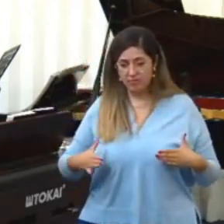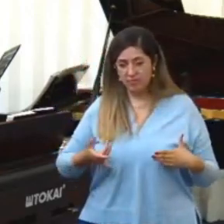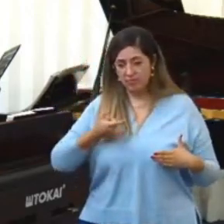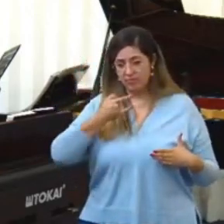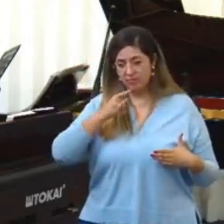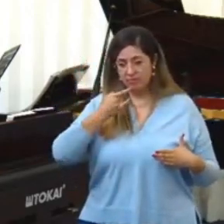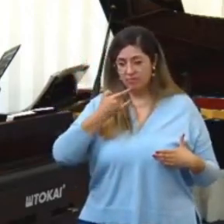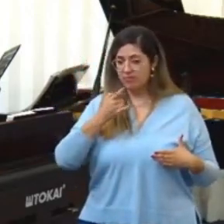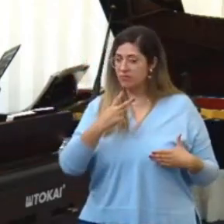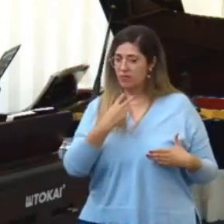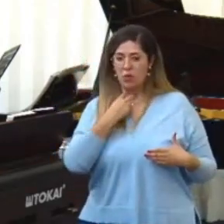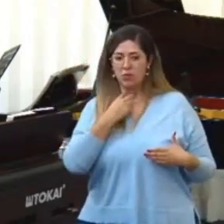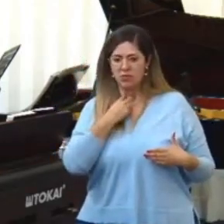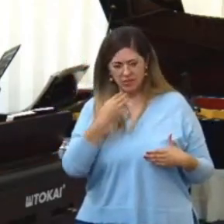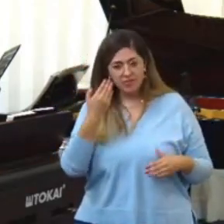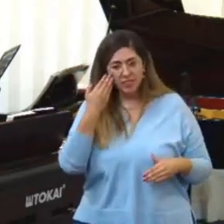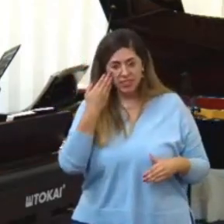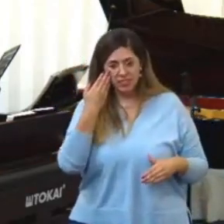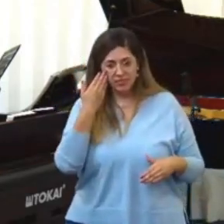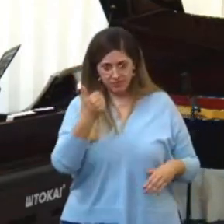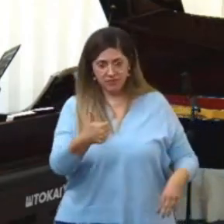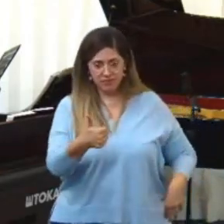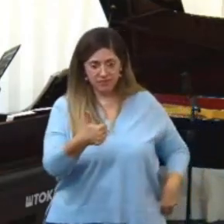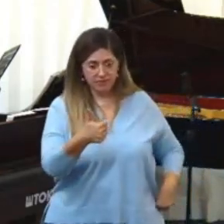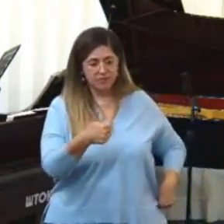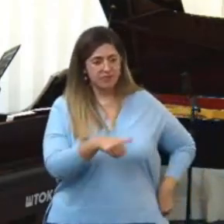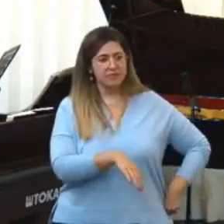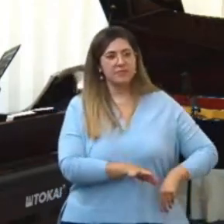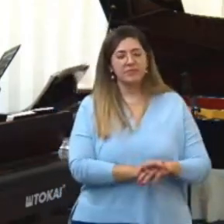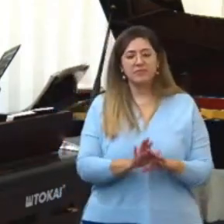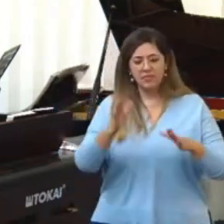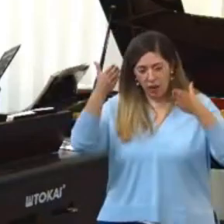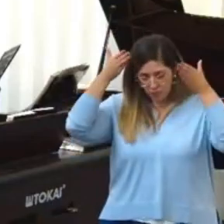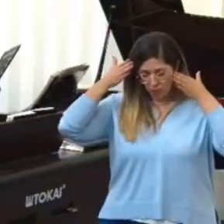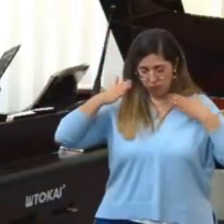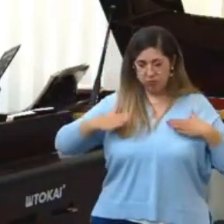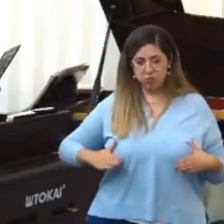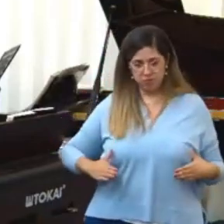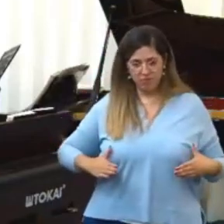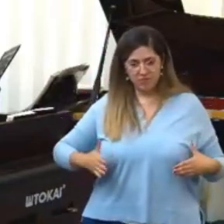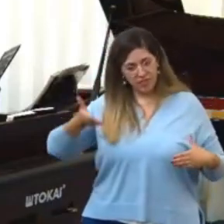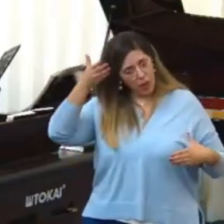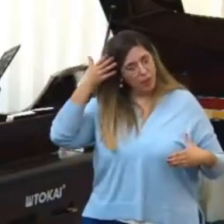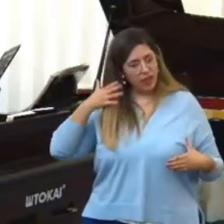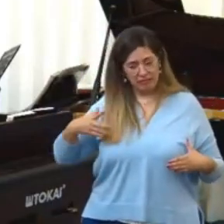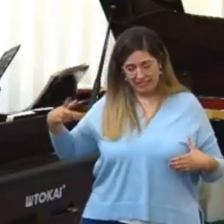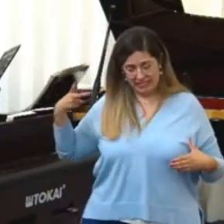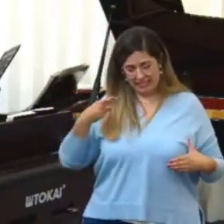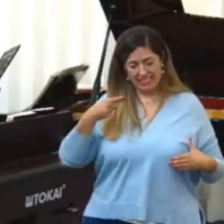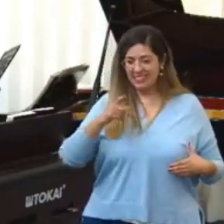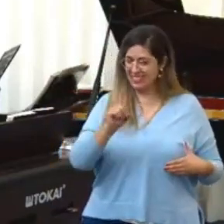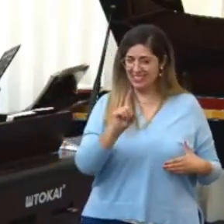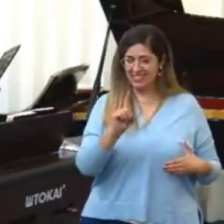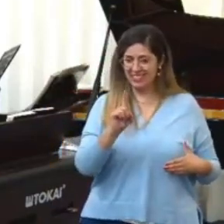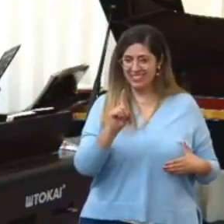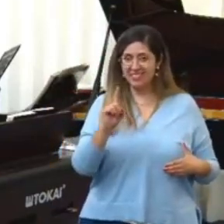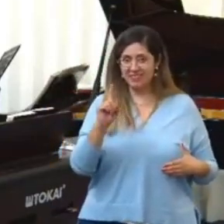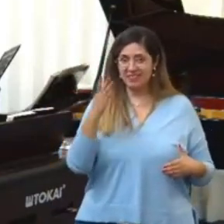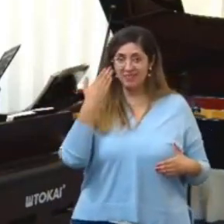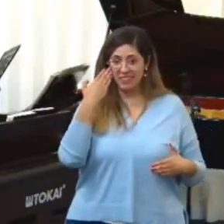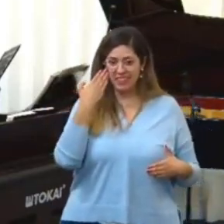Deus, para ser separado de Deus. Esses conceitos do Antigo Testamento, como o voto do nazireu ou o